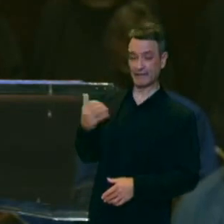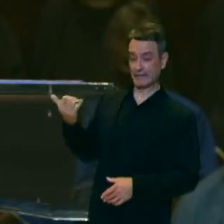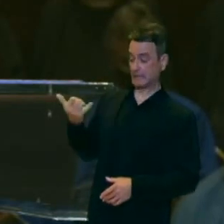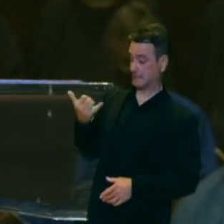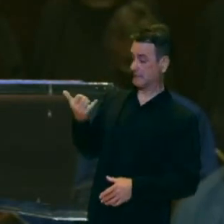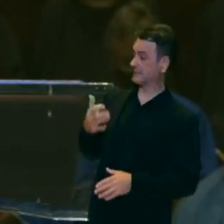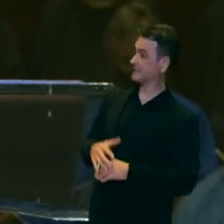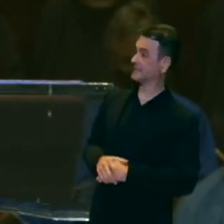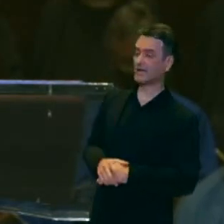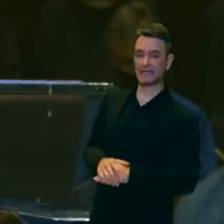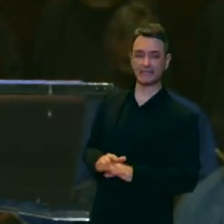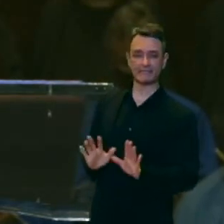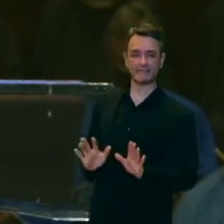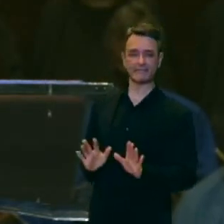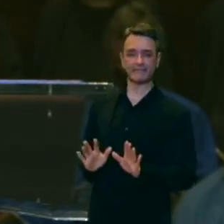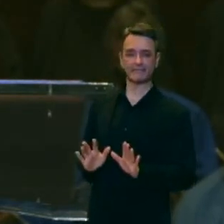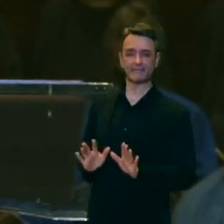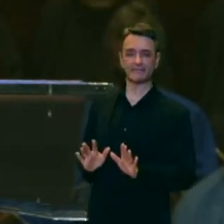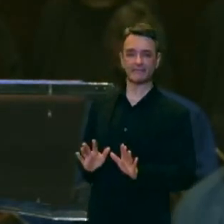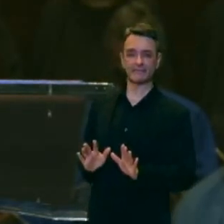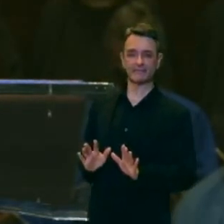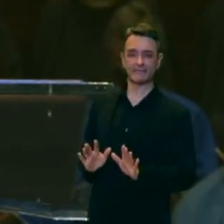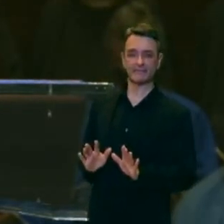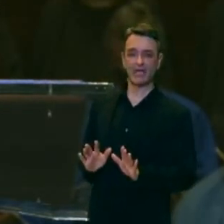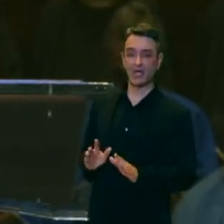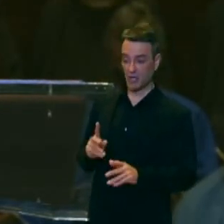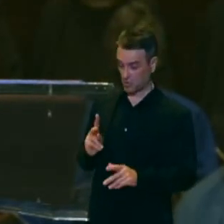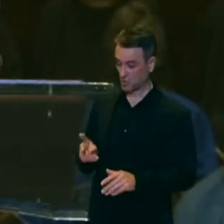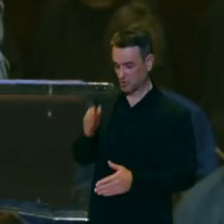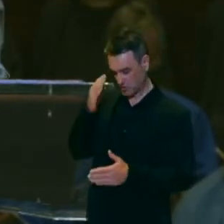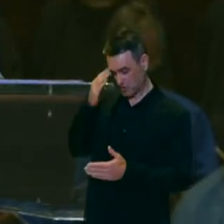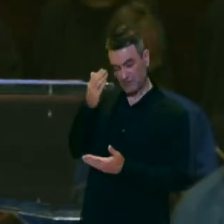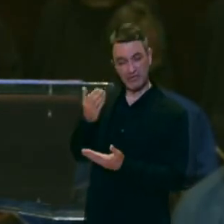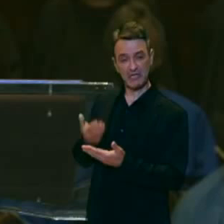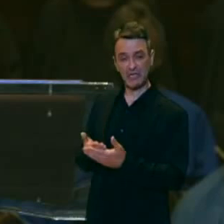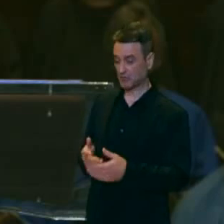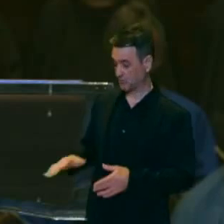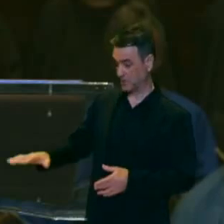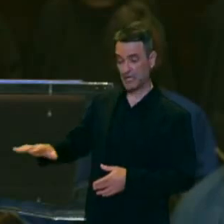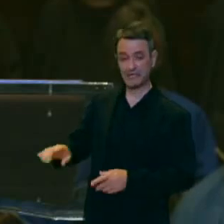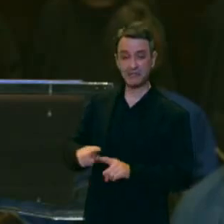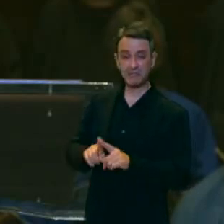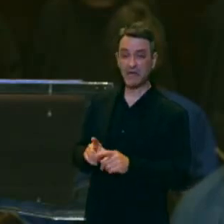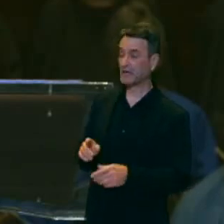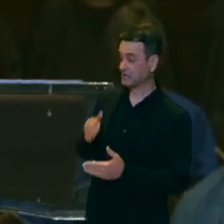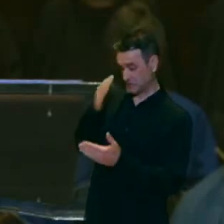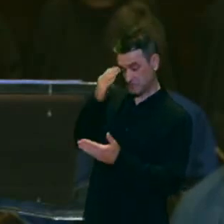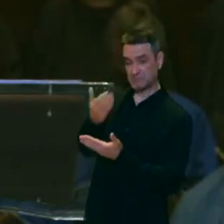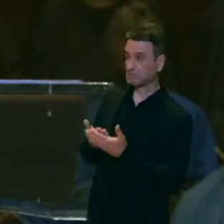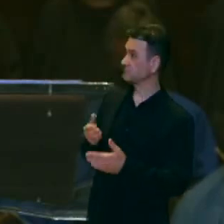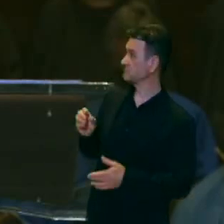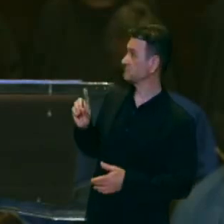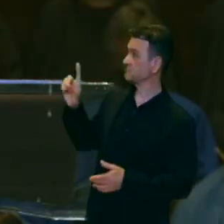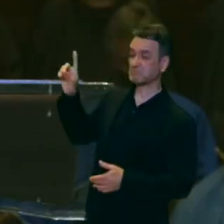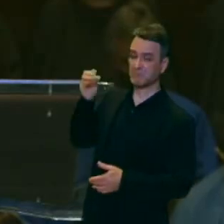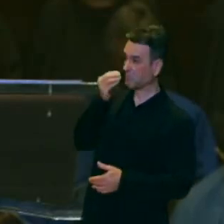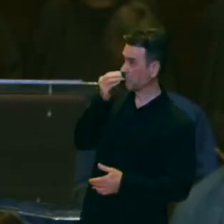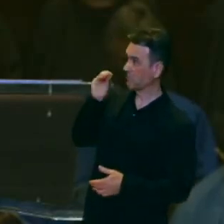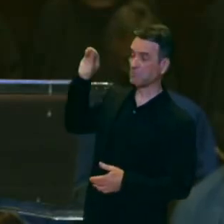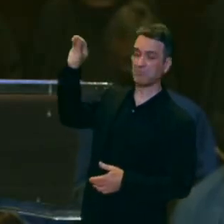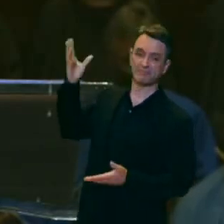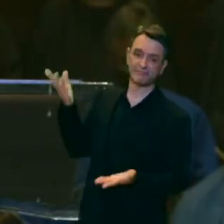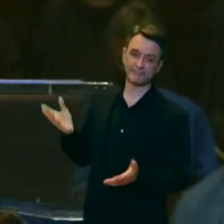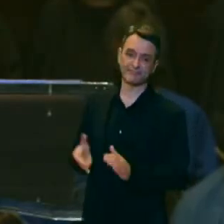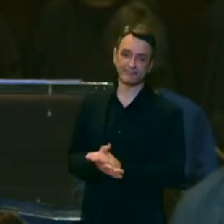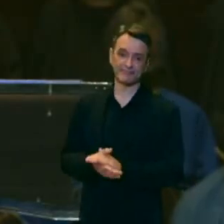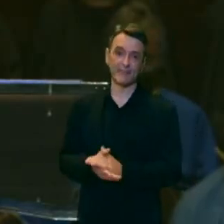foram dissuadidos em crer na mensagem de Deus nas suas vidas. Eu queria dizer para você o